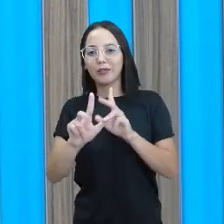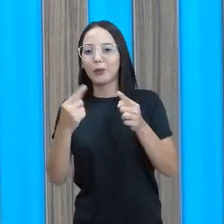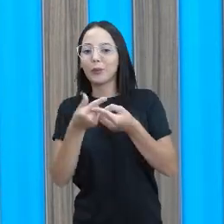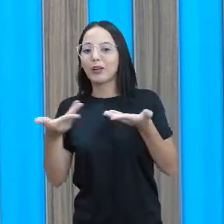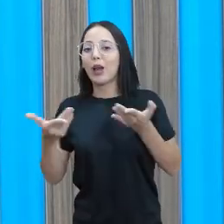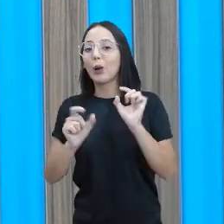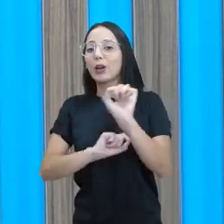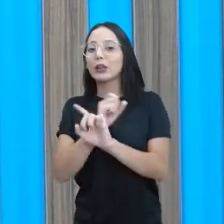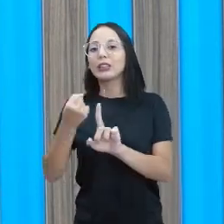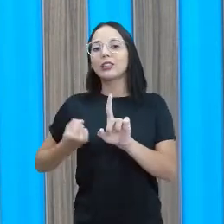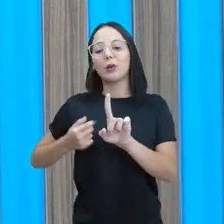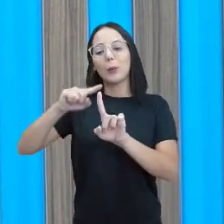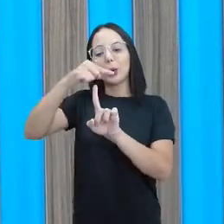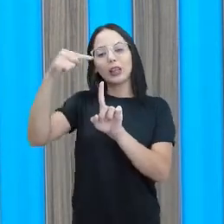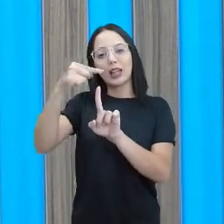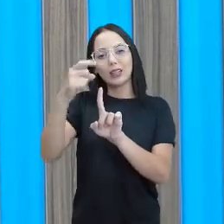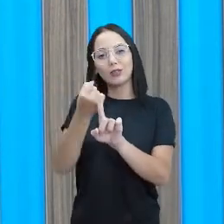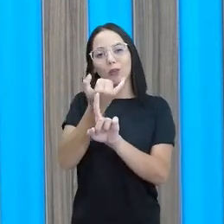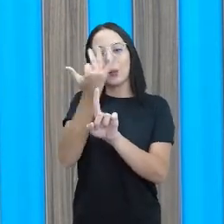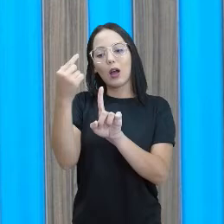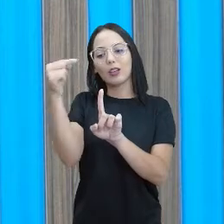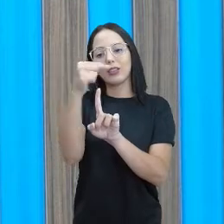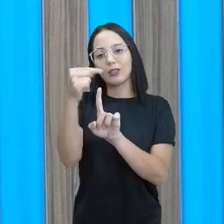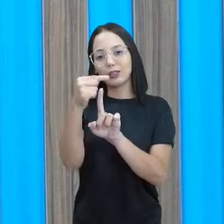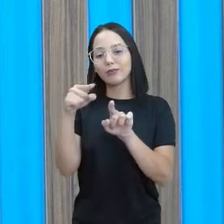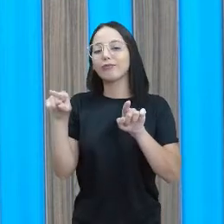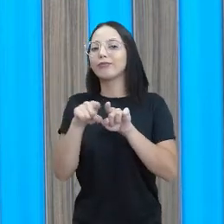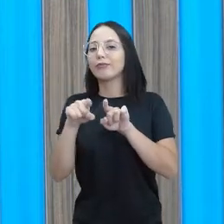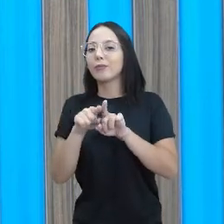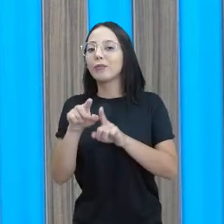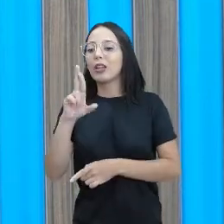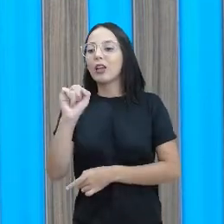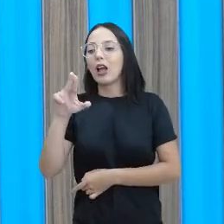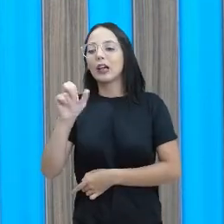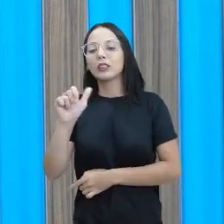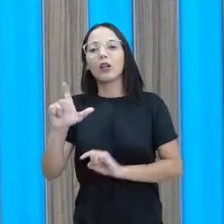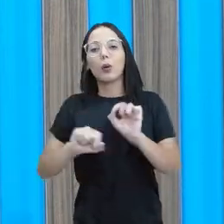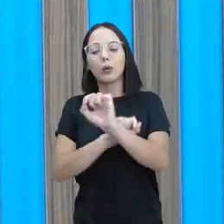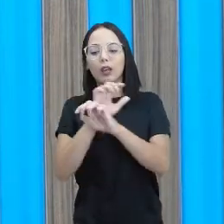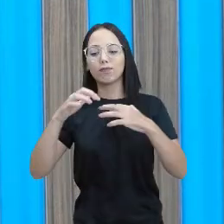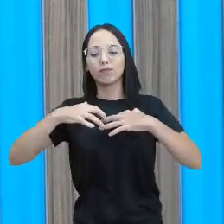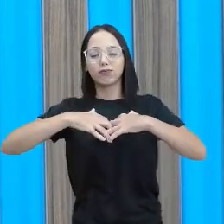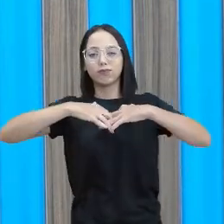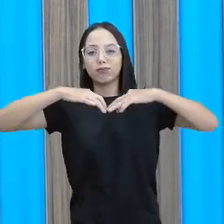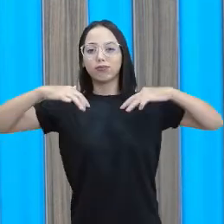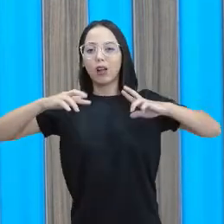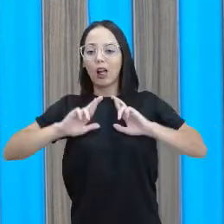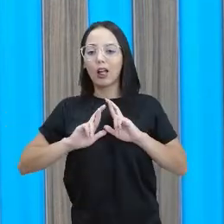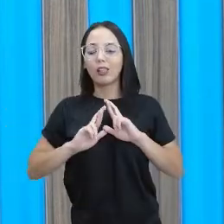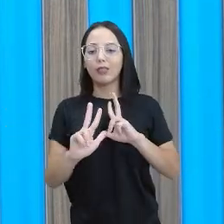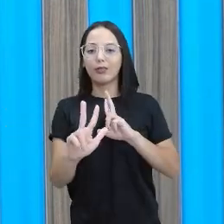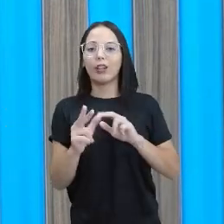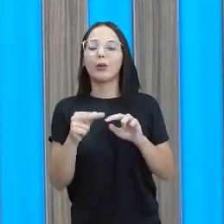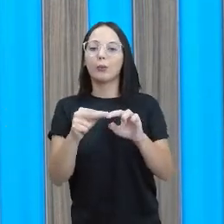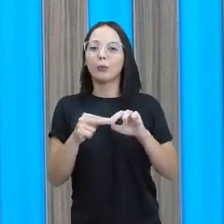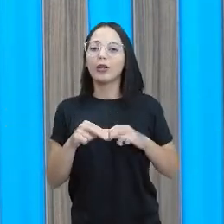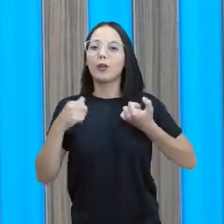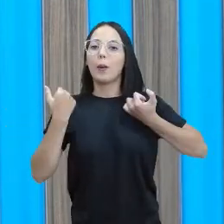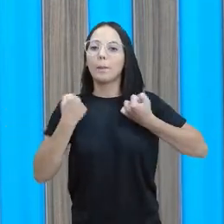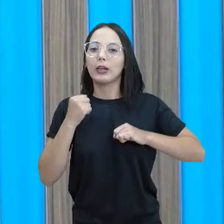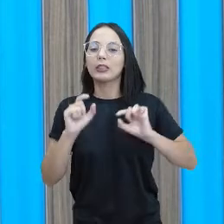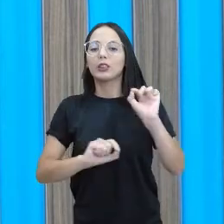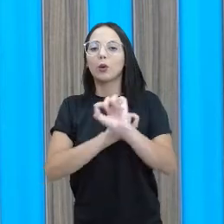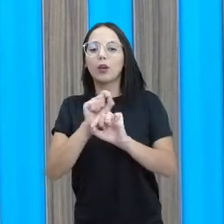expoente inteiro negativo e o expoente racional, ele tem uma quebra lógica muito grande. Então, é preciso que